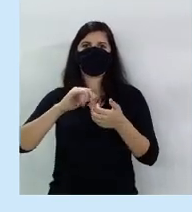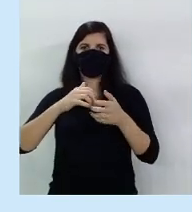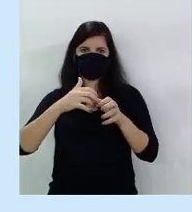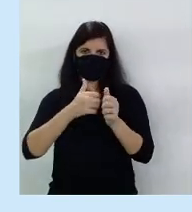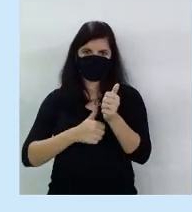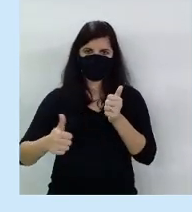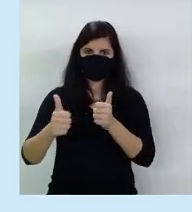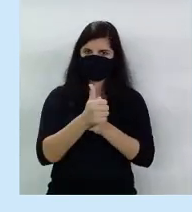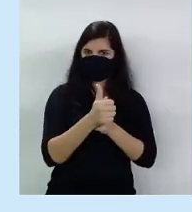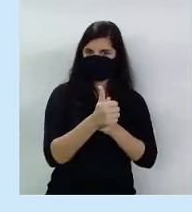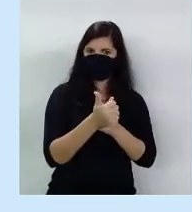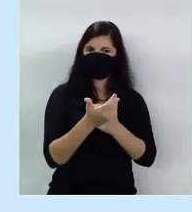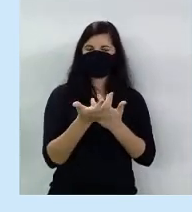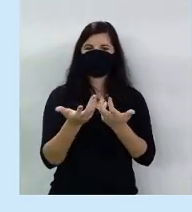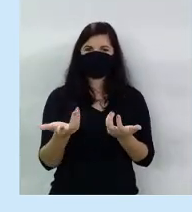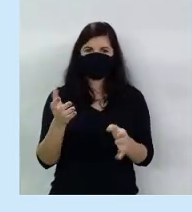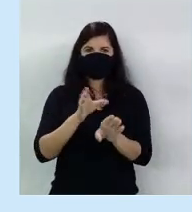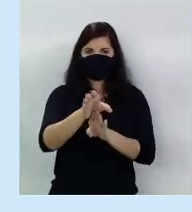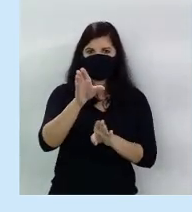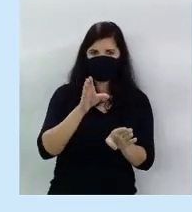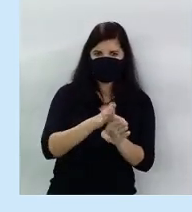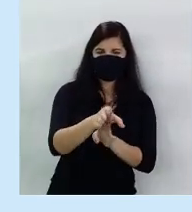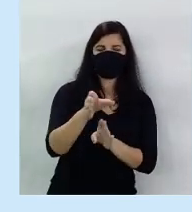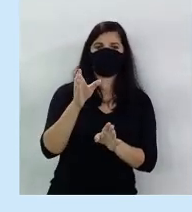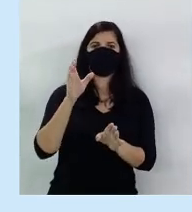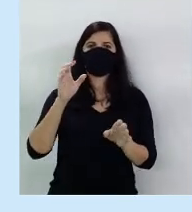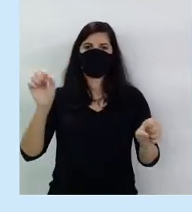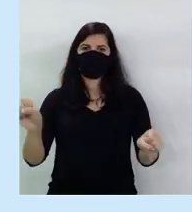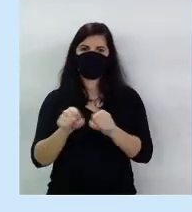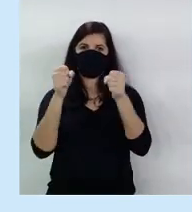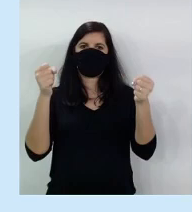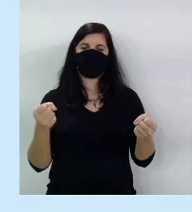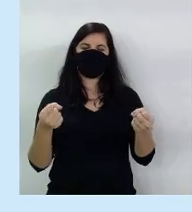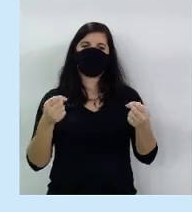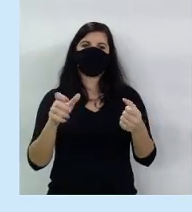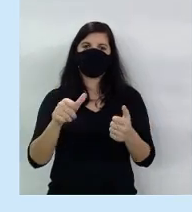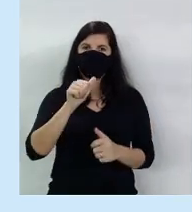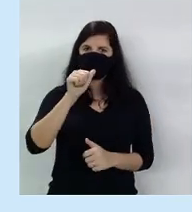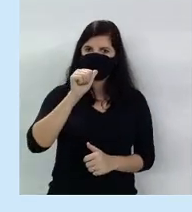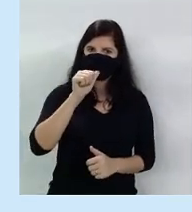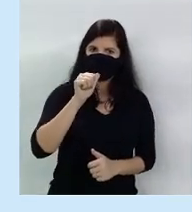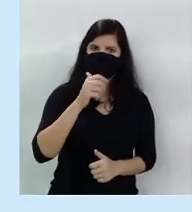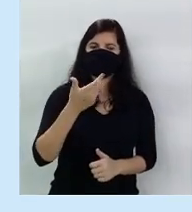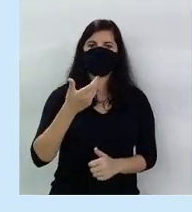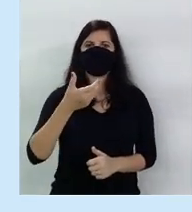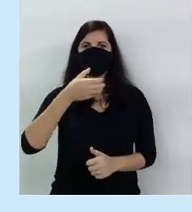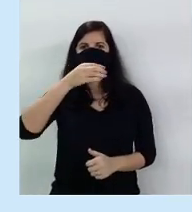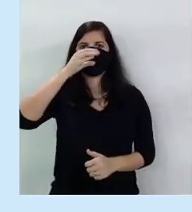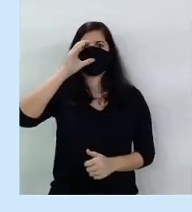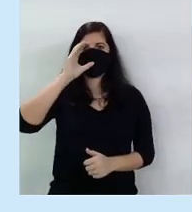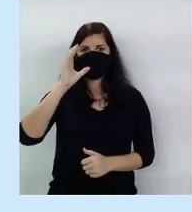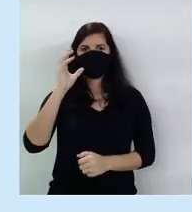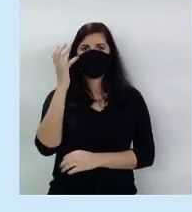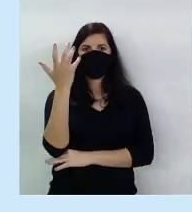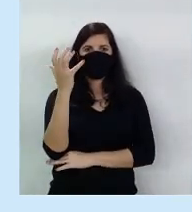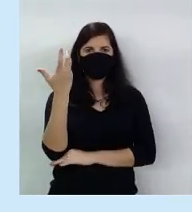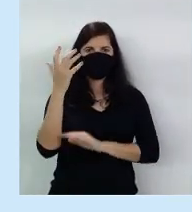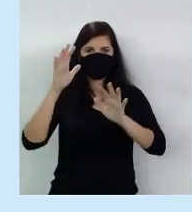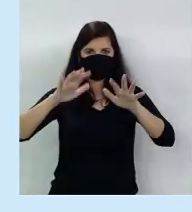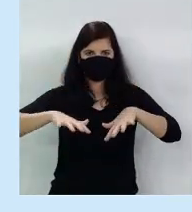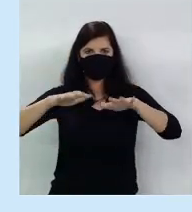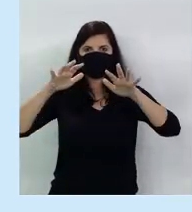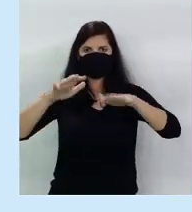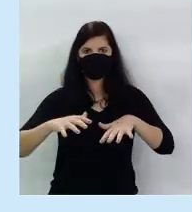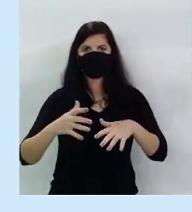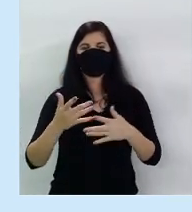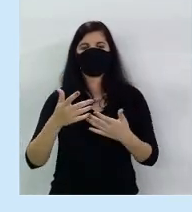Eles aconselham, eles curam, tudo isso através de quê? Da bebida da Jurema, essa bebida